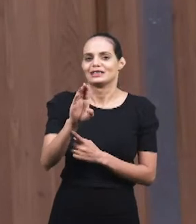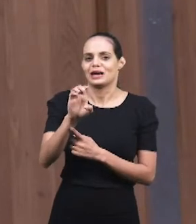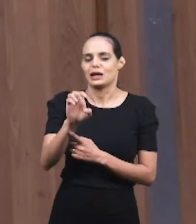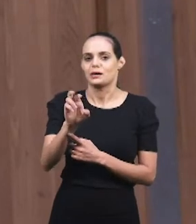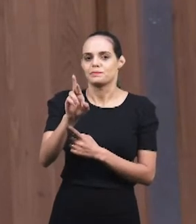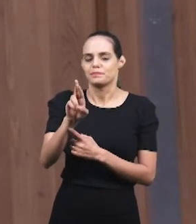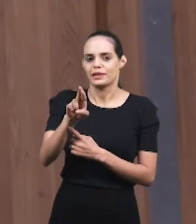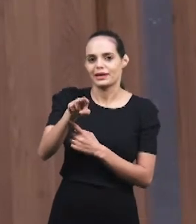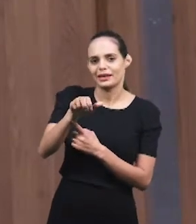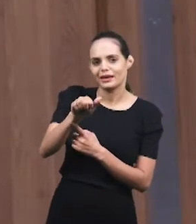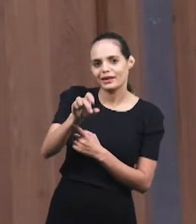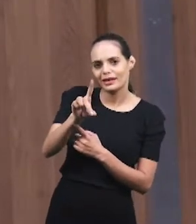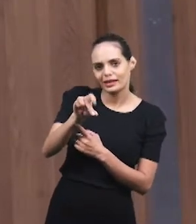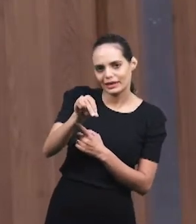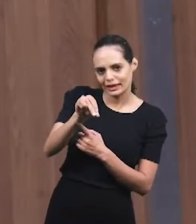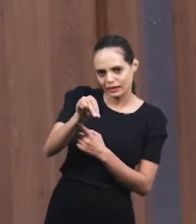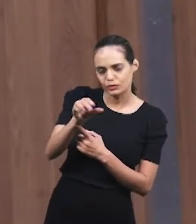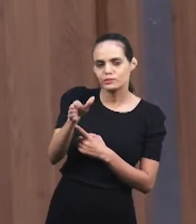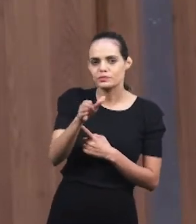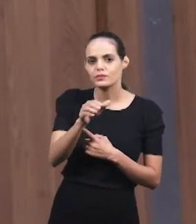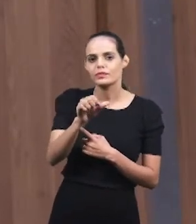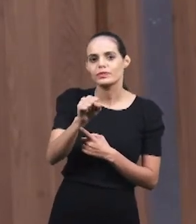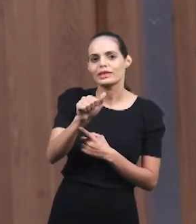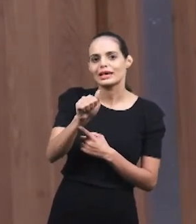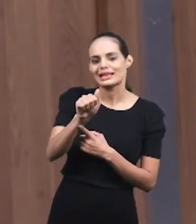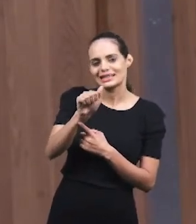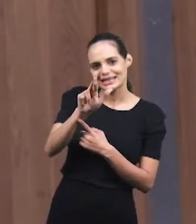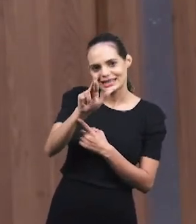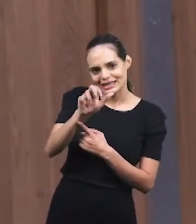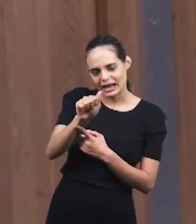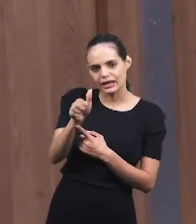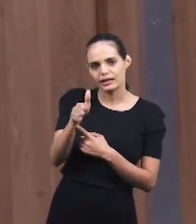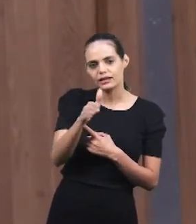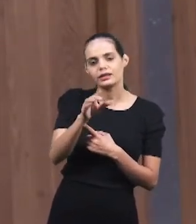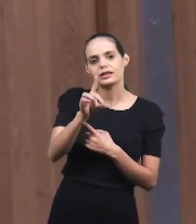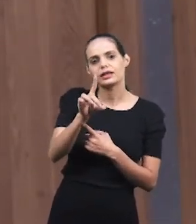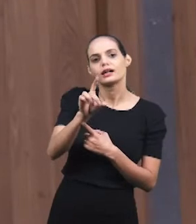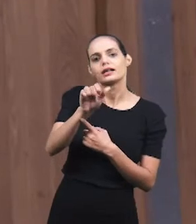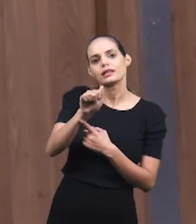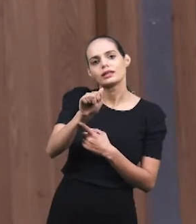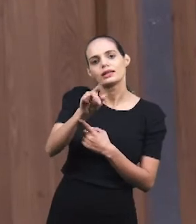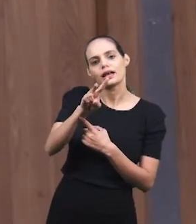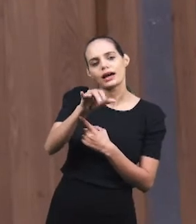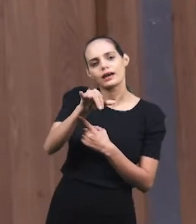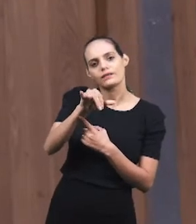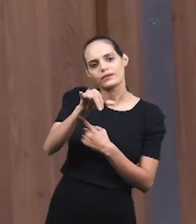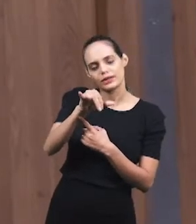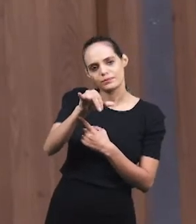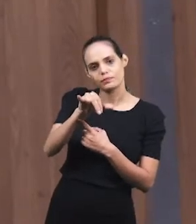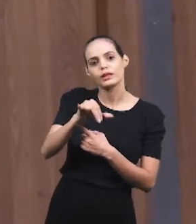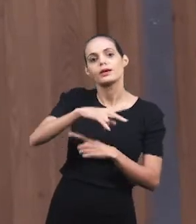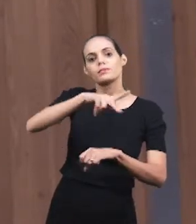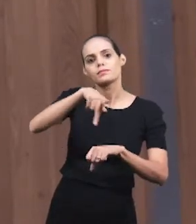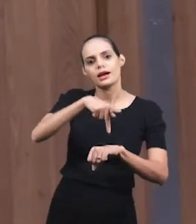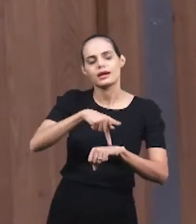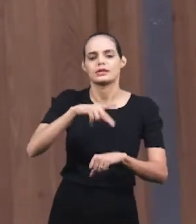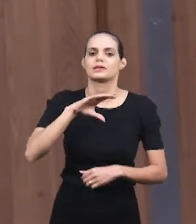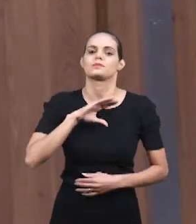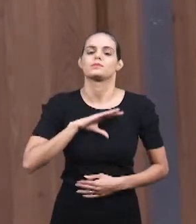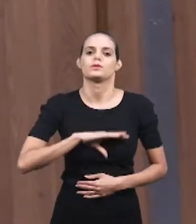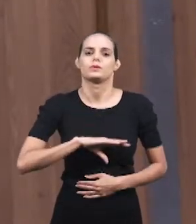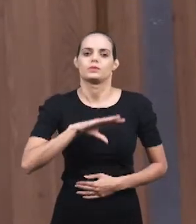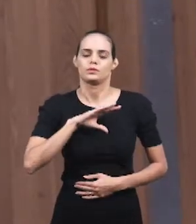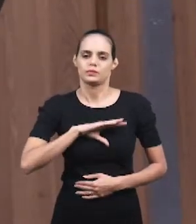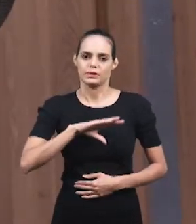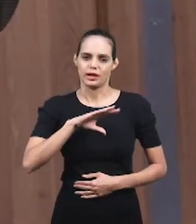Bernardo, a Sara e o Davi. Eles são da igreja lá de Portugal, a igreja de Entroncamento, uma